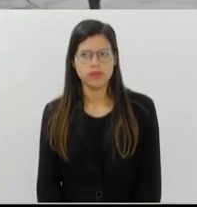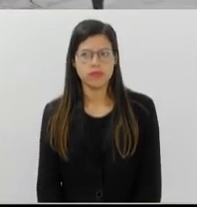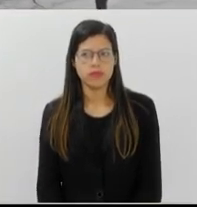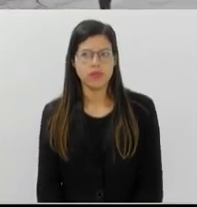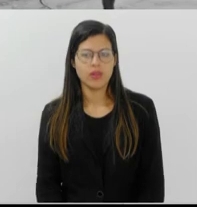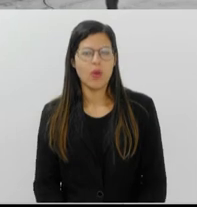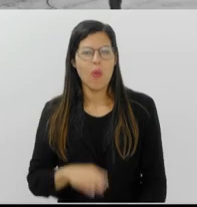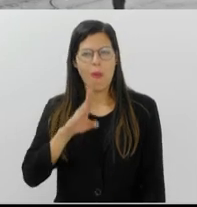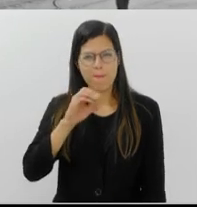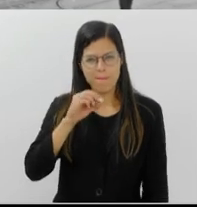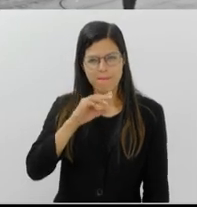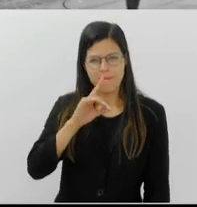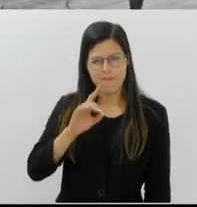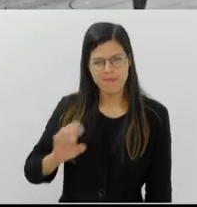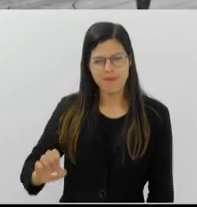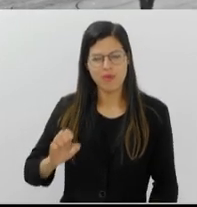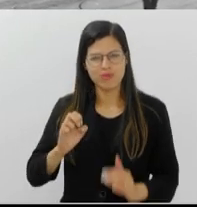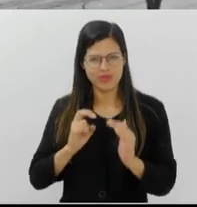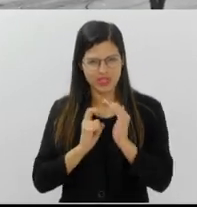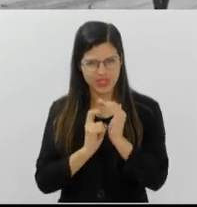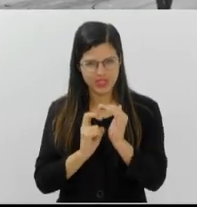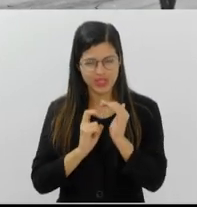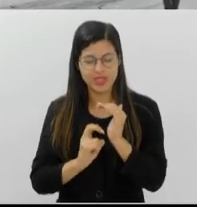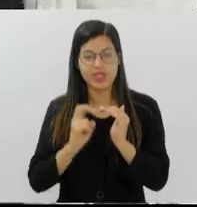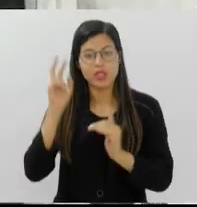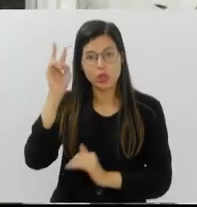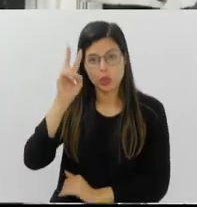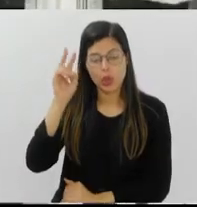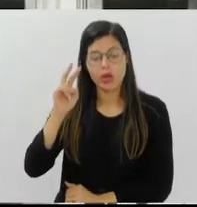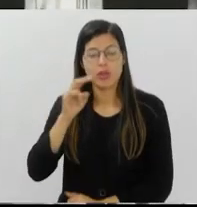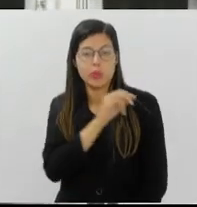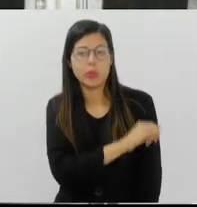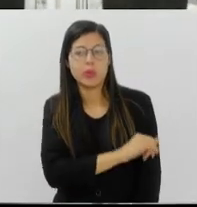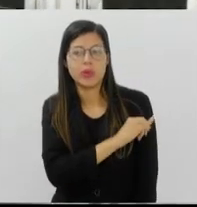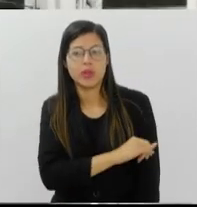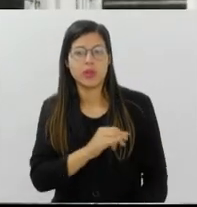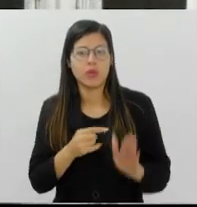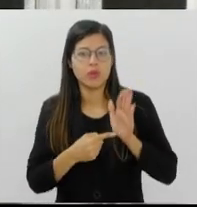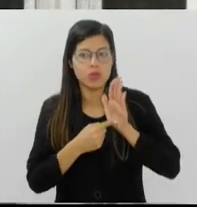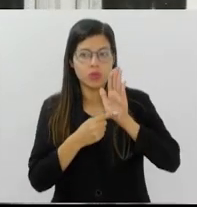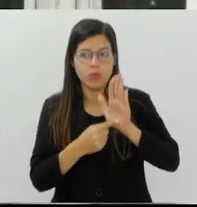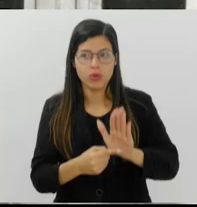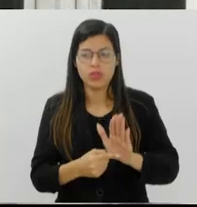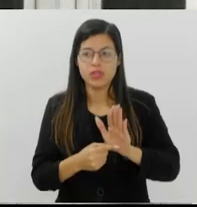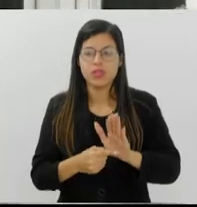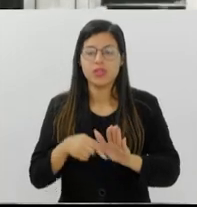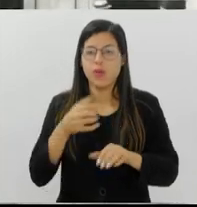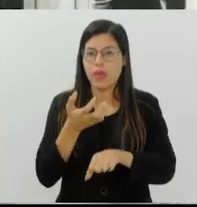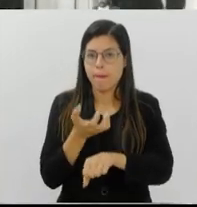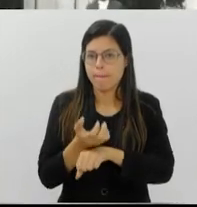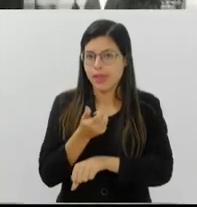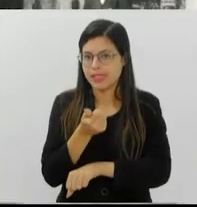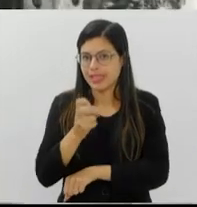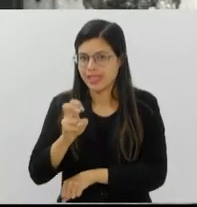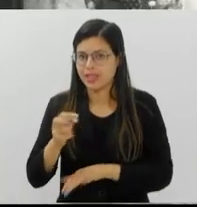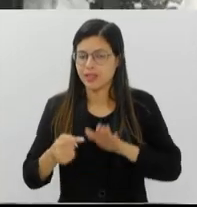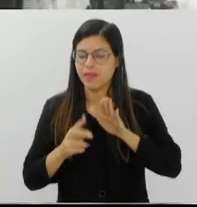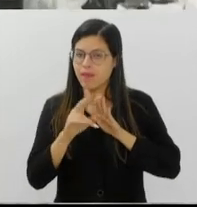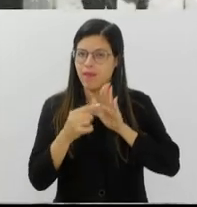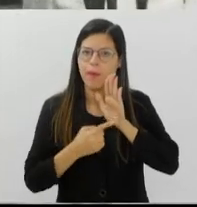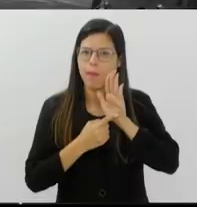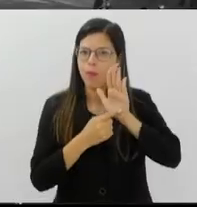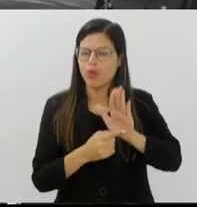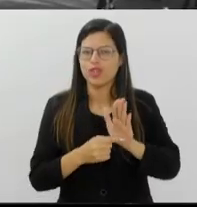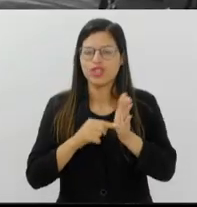Os bondes fazem parte da história do Rio de Janeiro e uma exposição no Espaço Cultural Urbana Carioca, na Praça 15, vai mostrar as